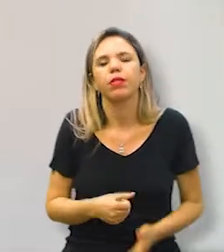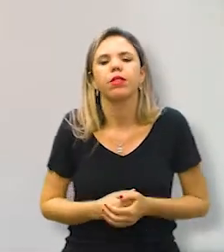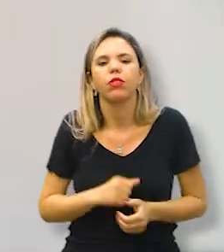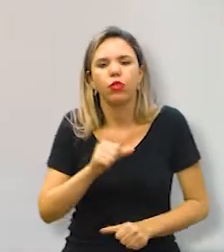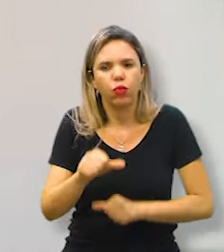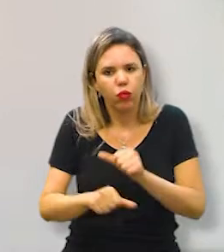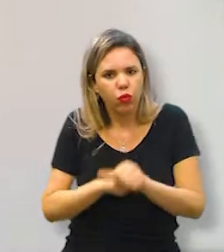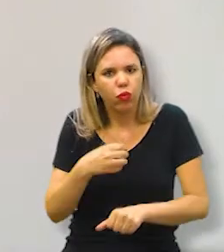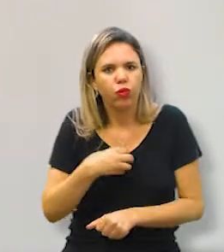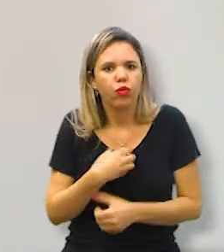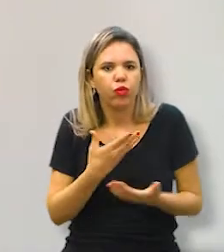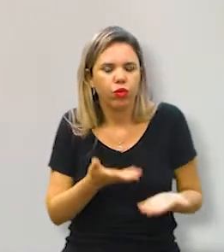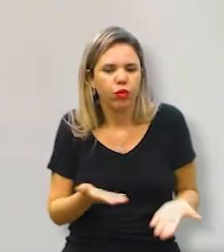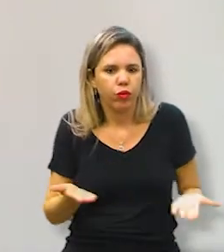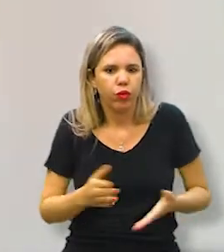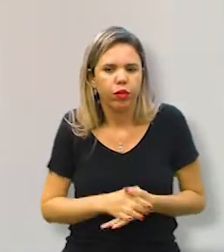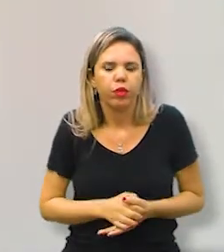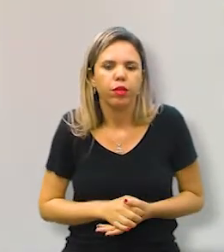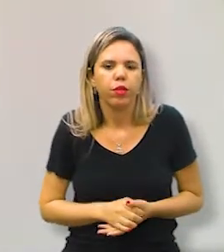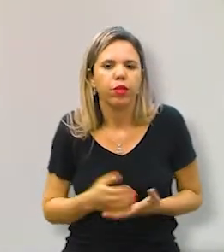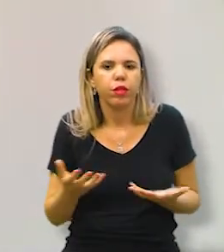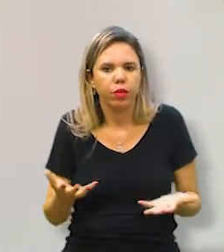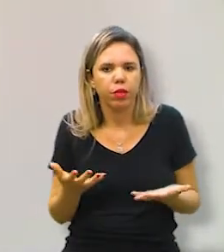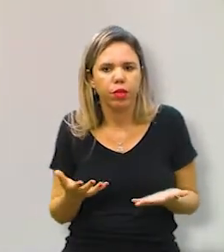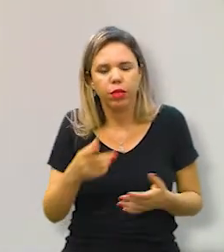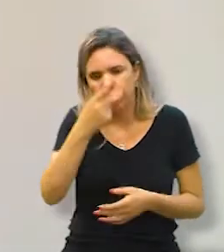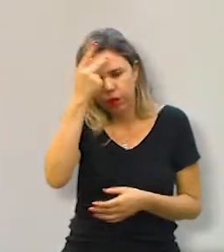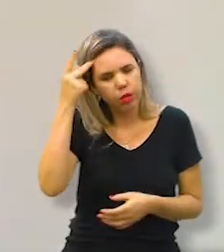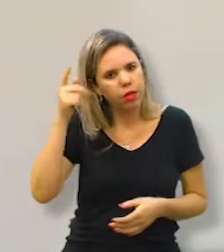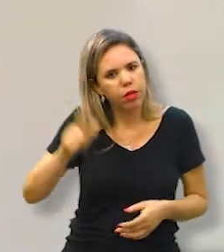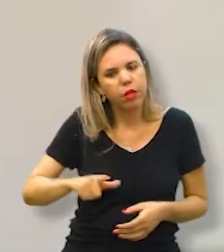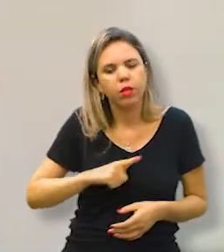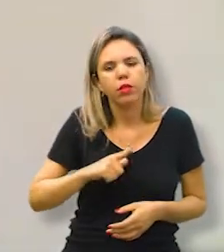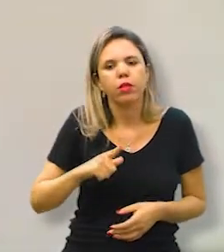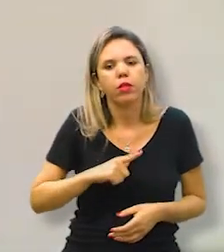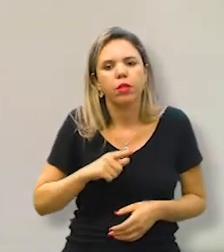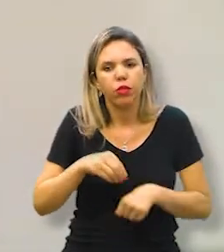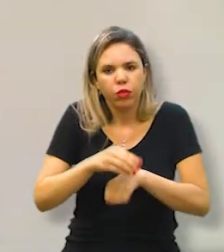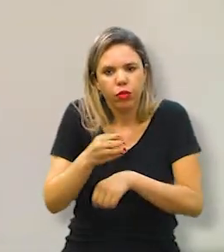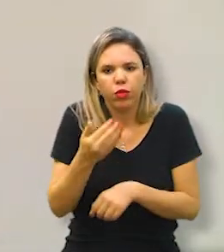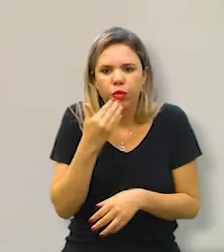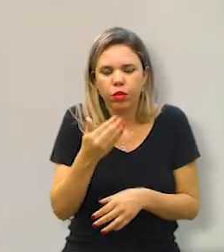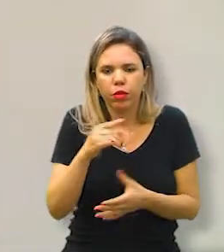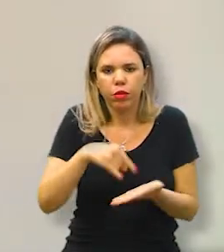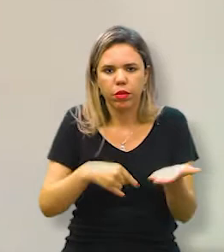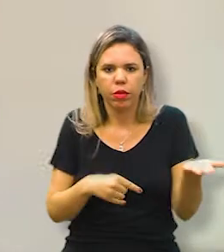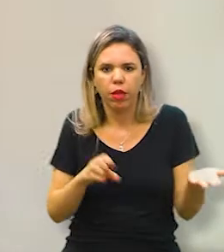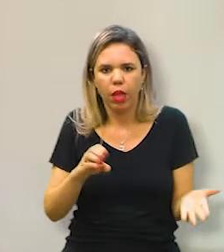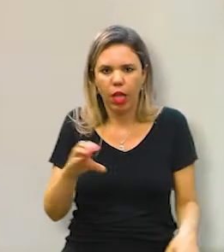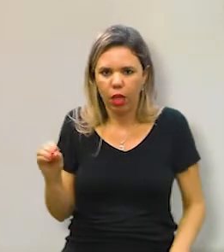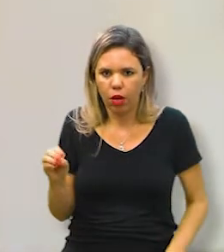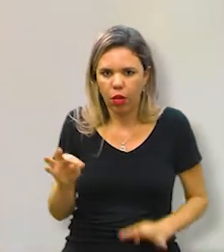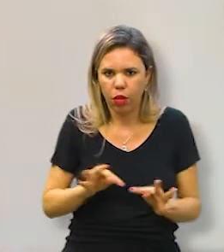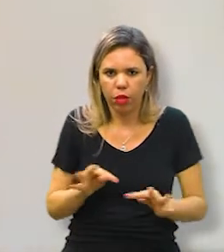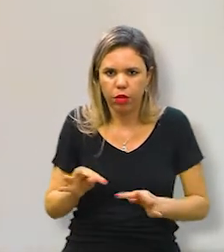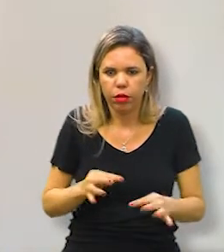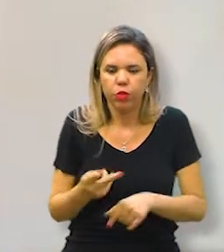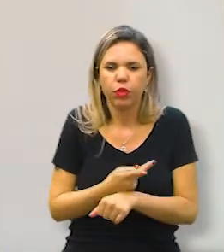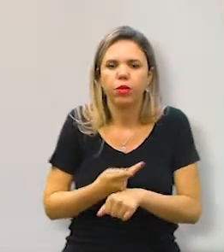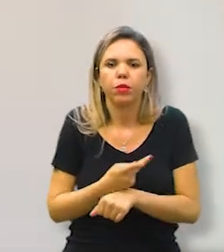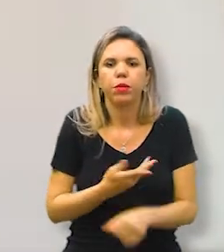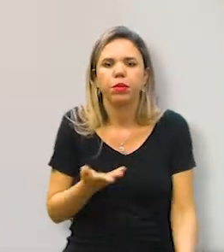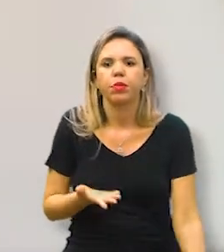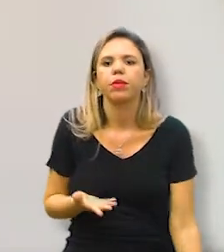mudou a forma agora. Eles querem que a pessoa tenha uma indicação para a ecoterapia e procure